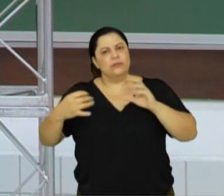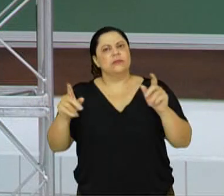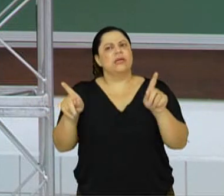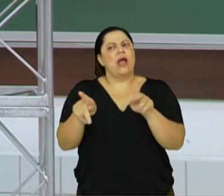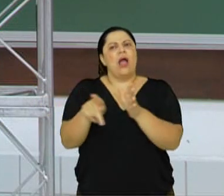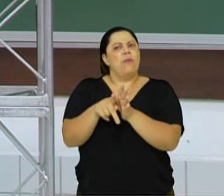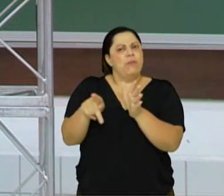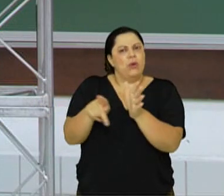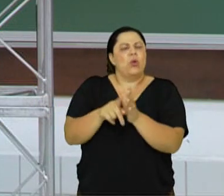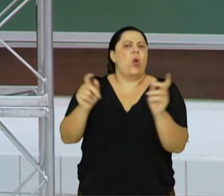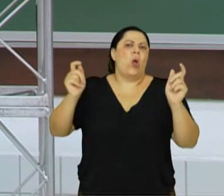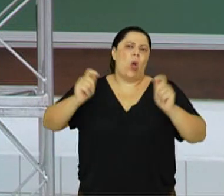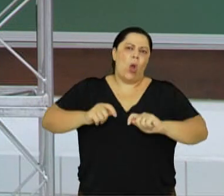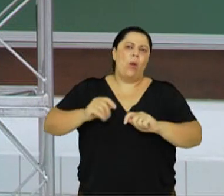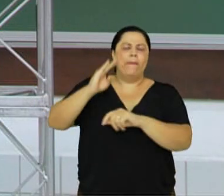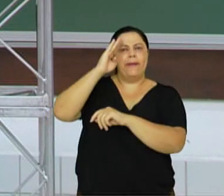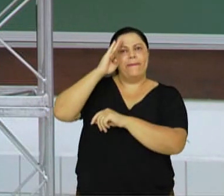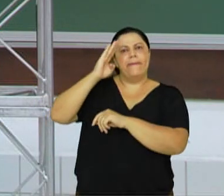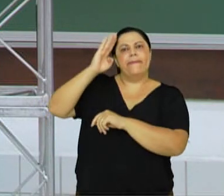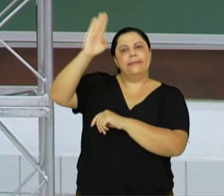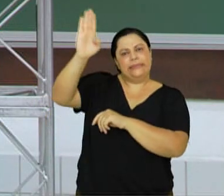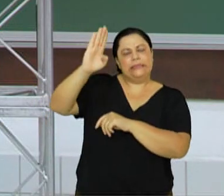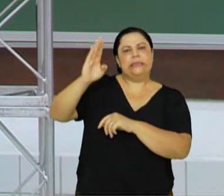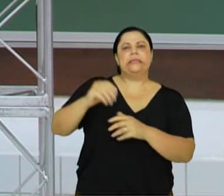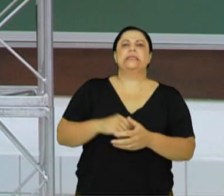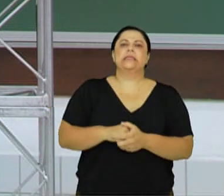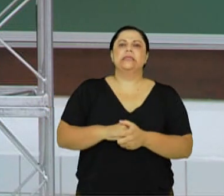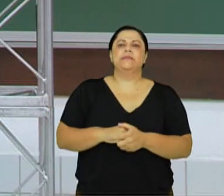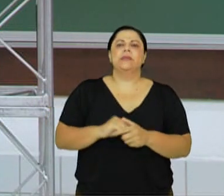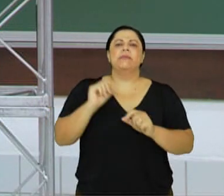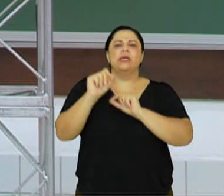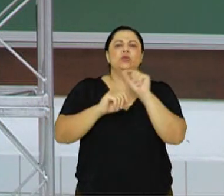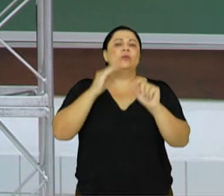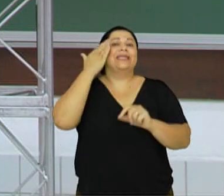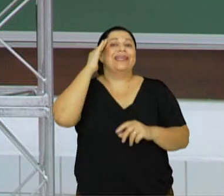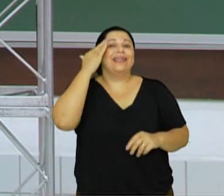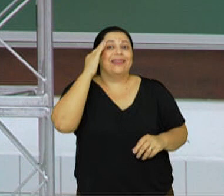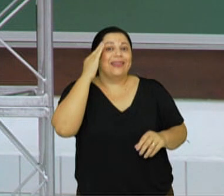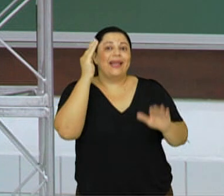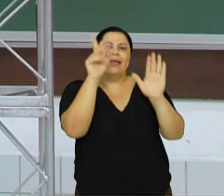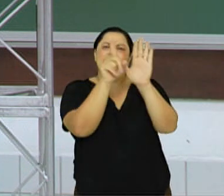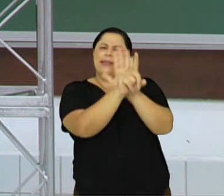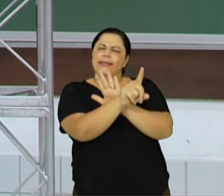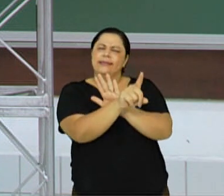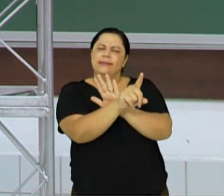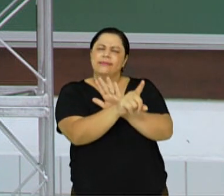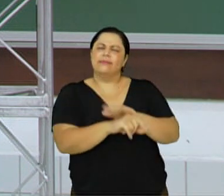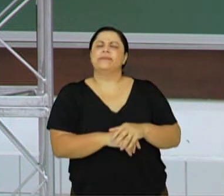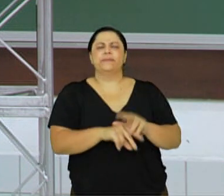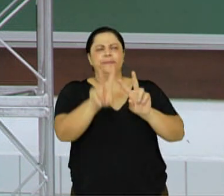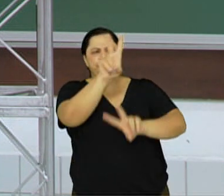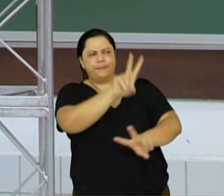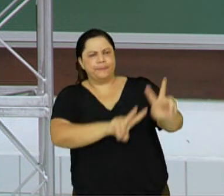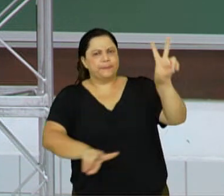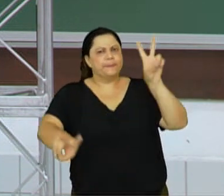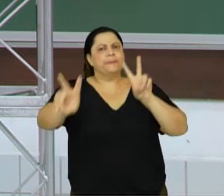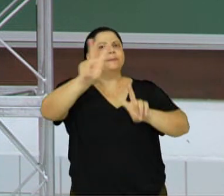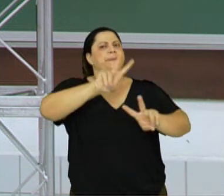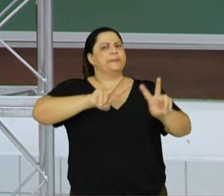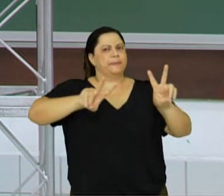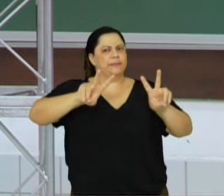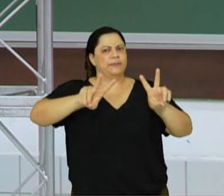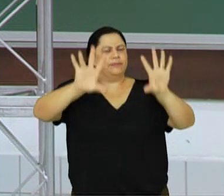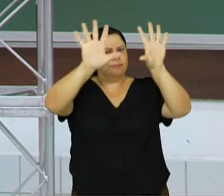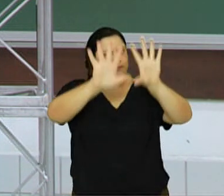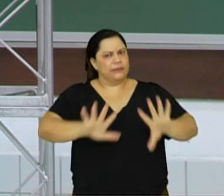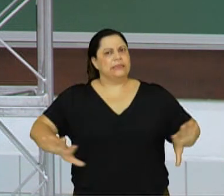exatamente por, principalmente, interpretação de texto e visualização matemática, eu digo visualização